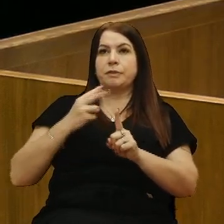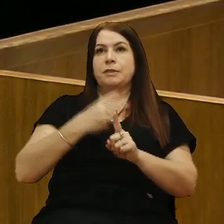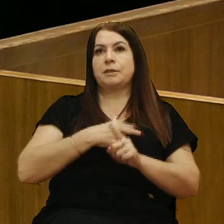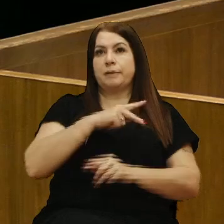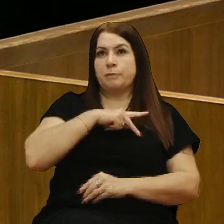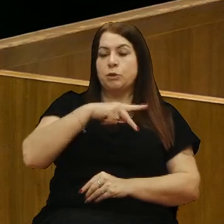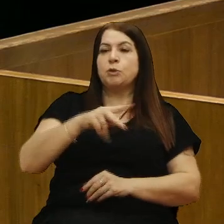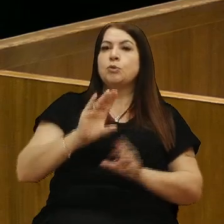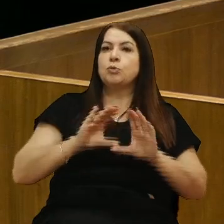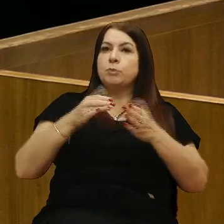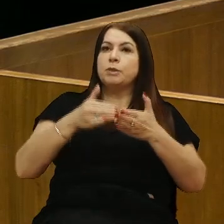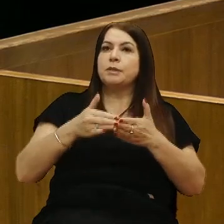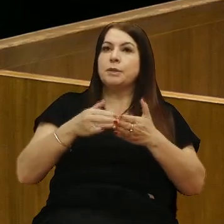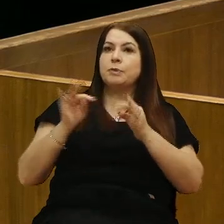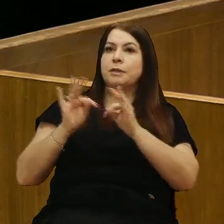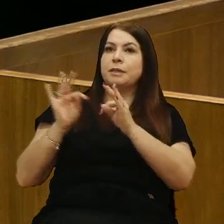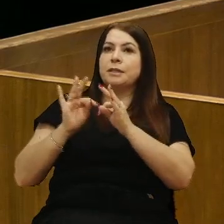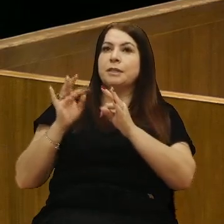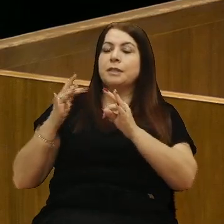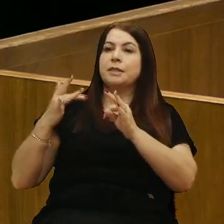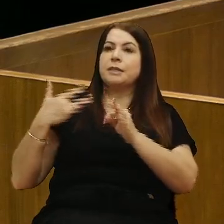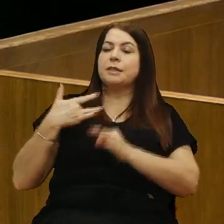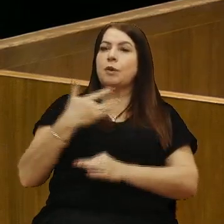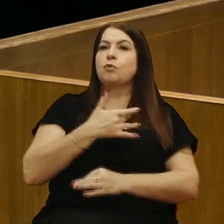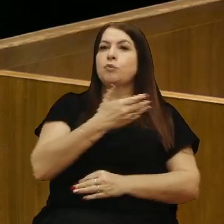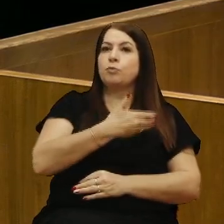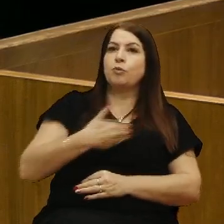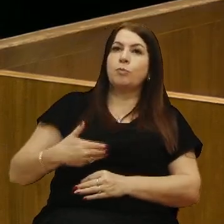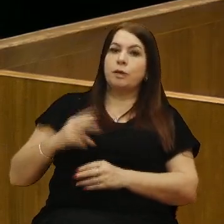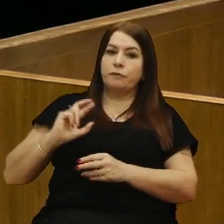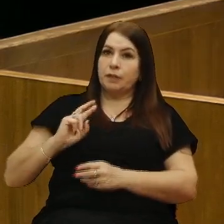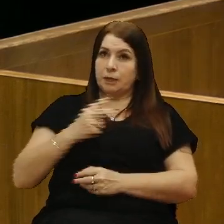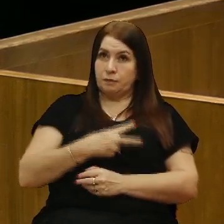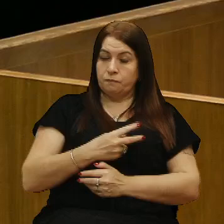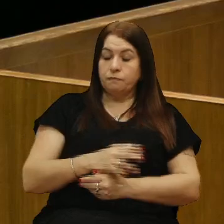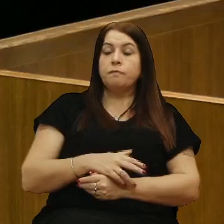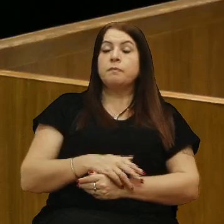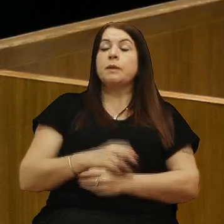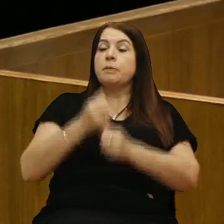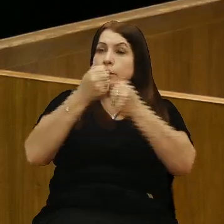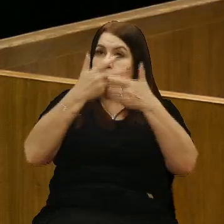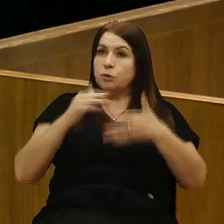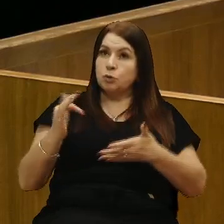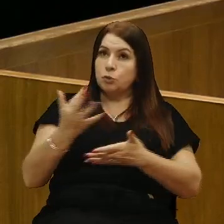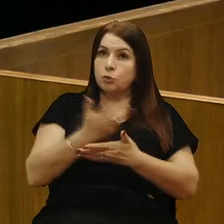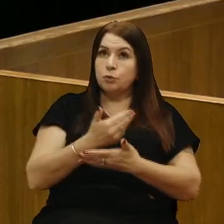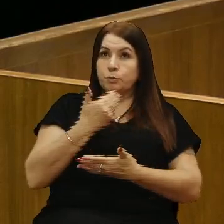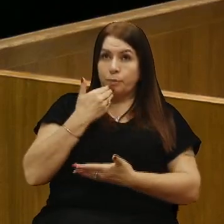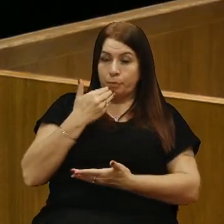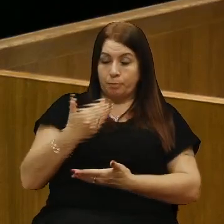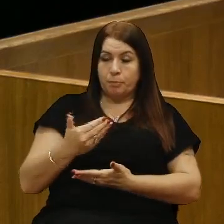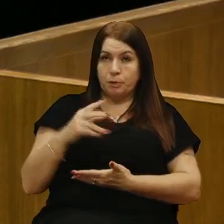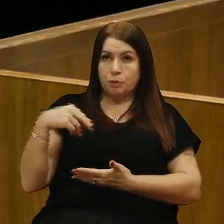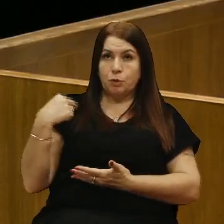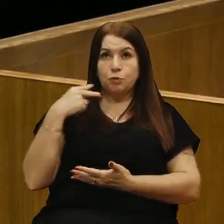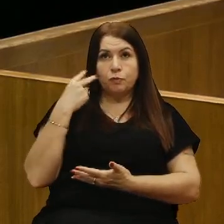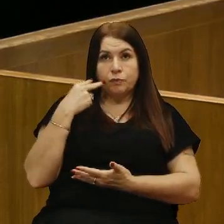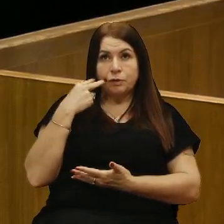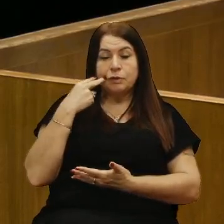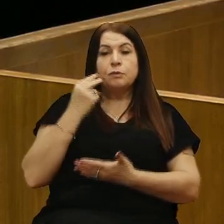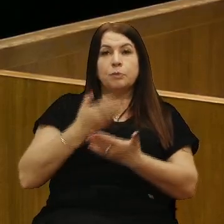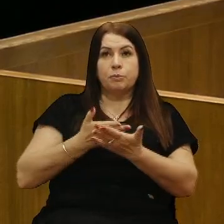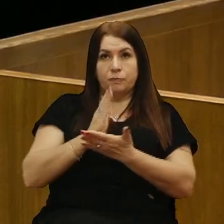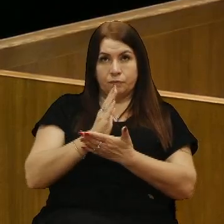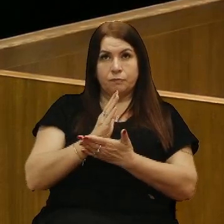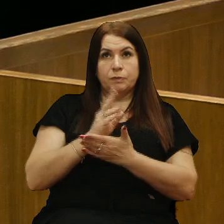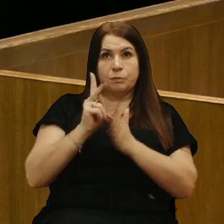presidente da Comissão Técnica de Saúde Pública em Veterinária. Pelo exposto, solicito aos nobres colegas a